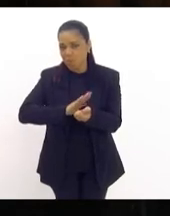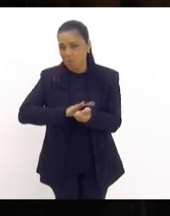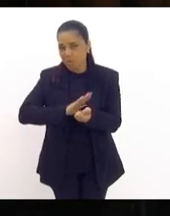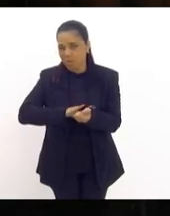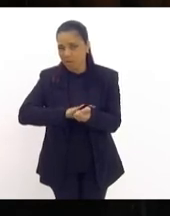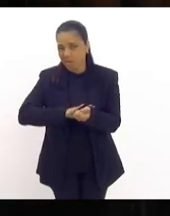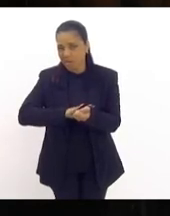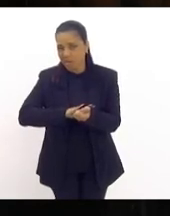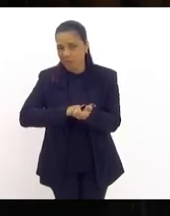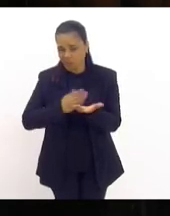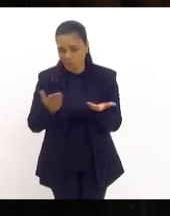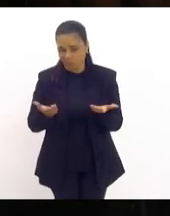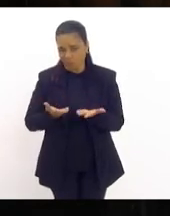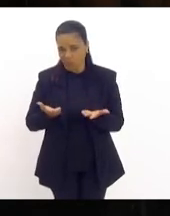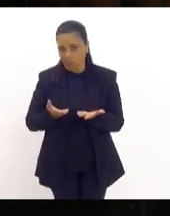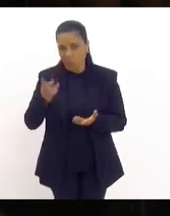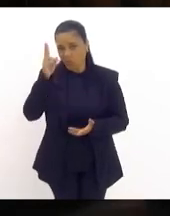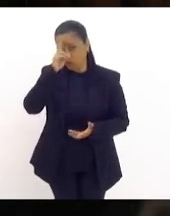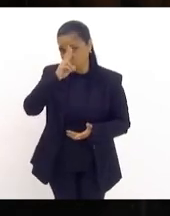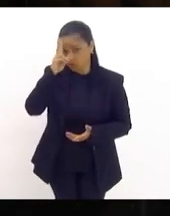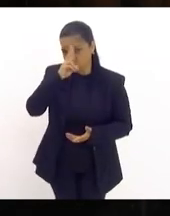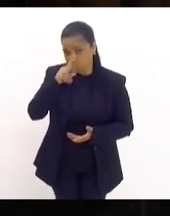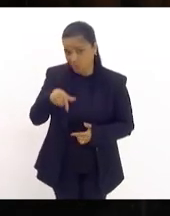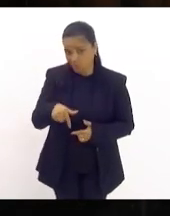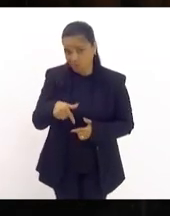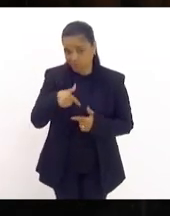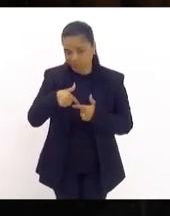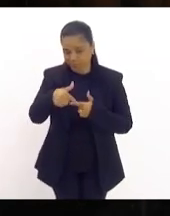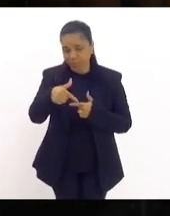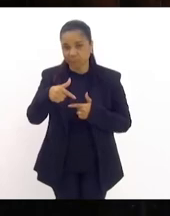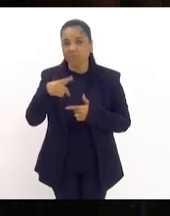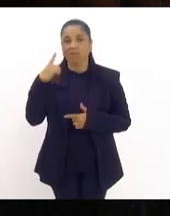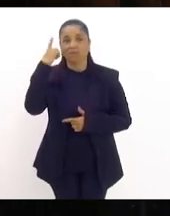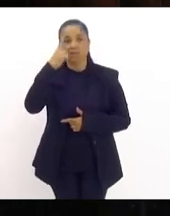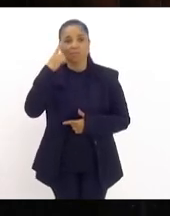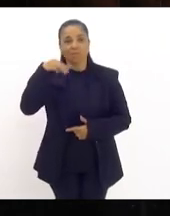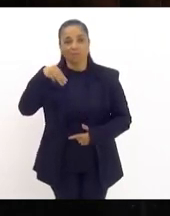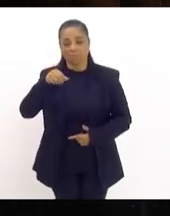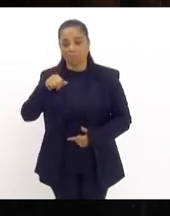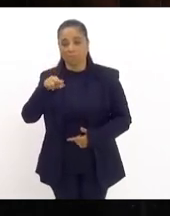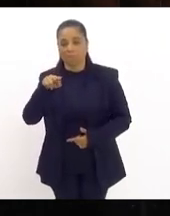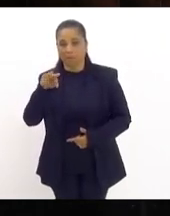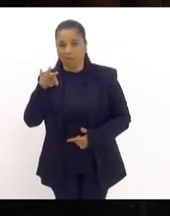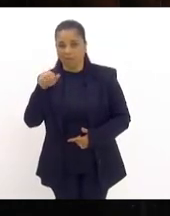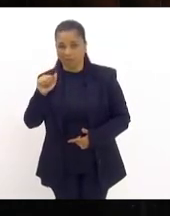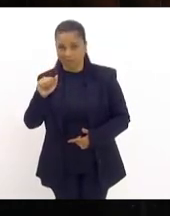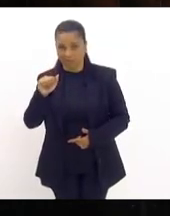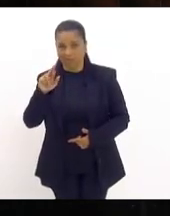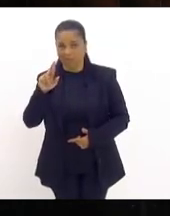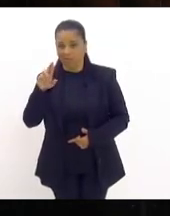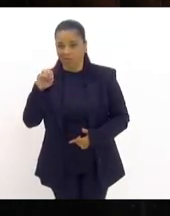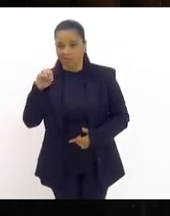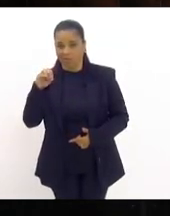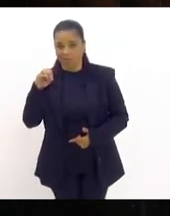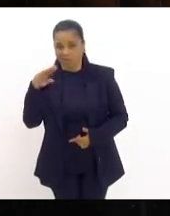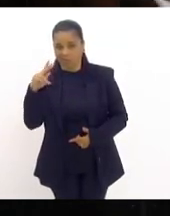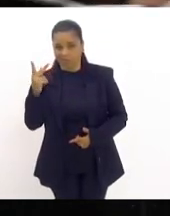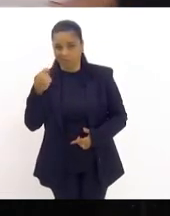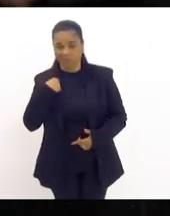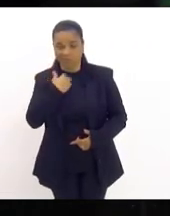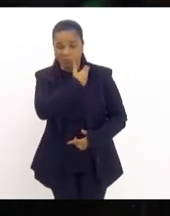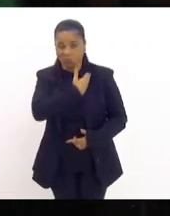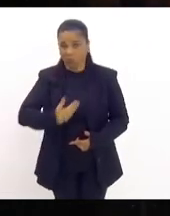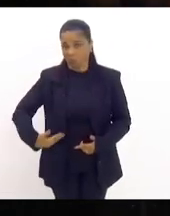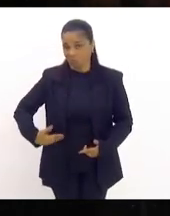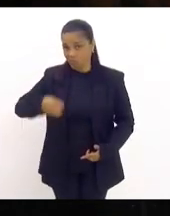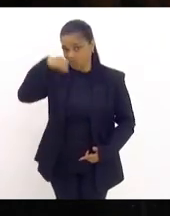estamos vivendo, deputada Marta Rocha, em que o governador vem a público e o que